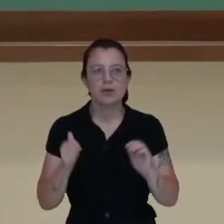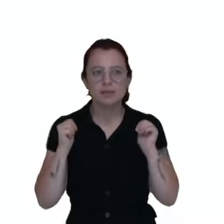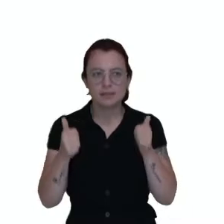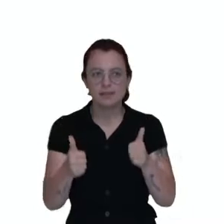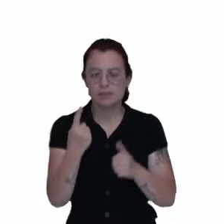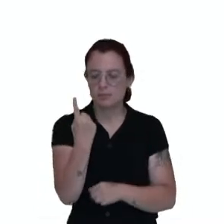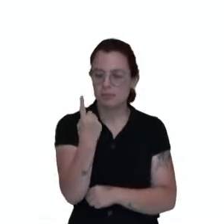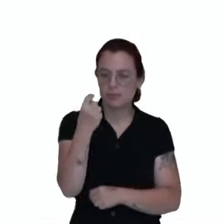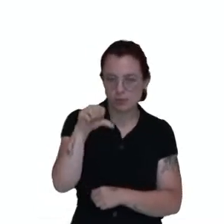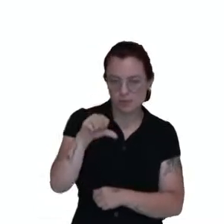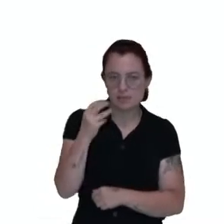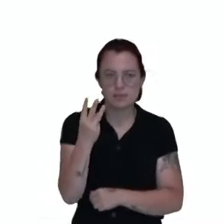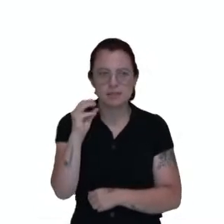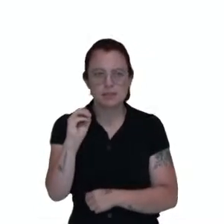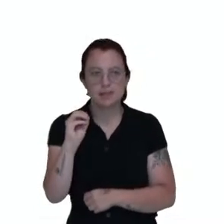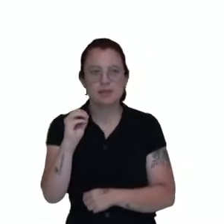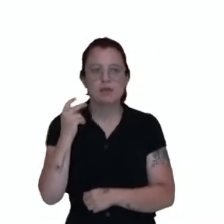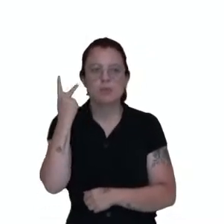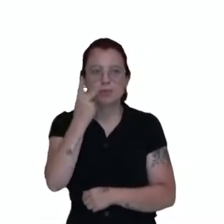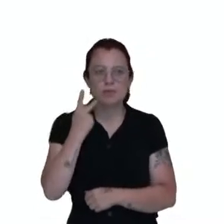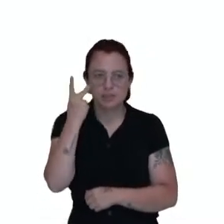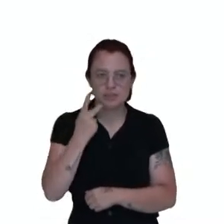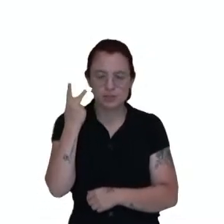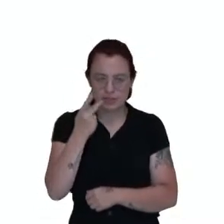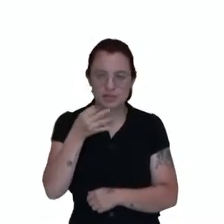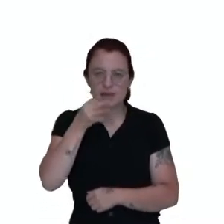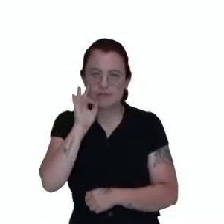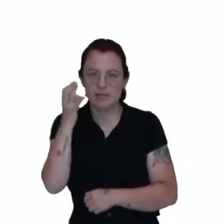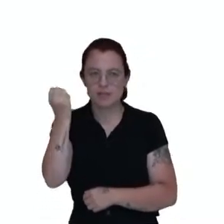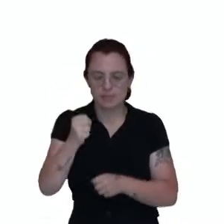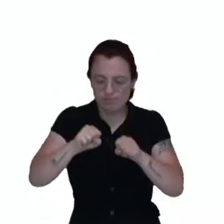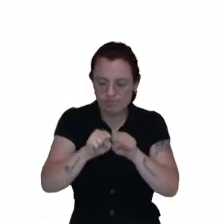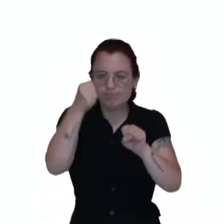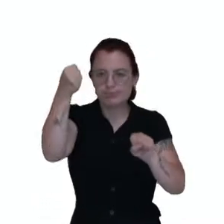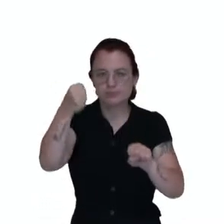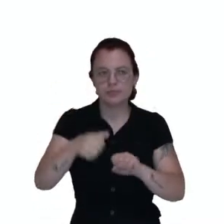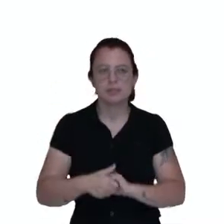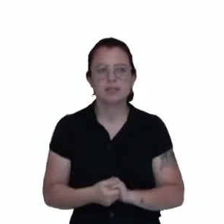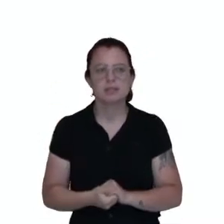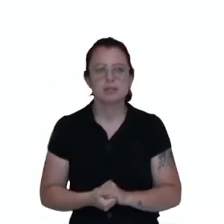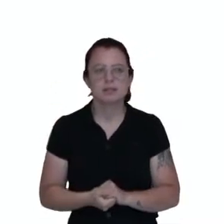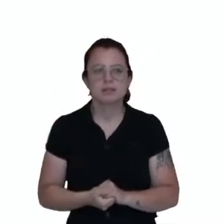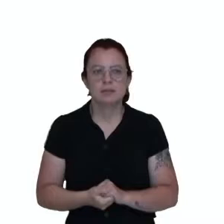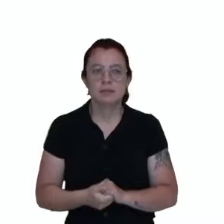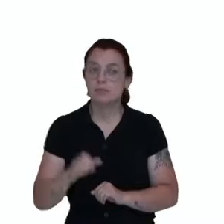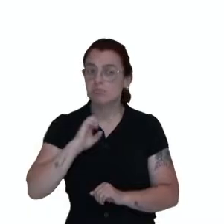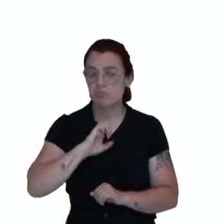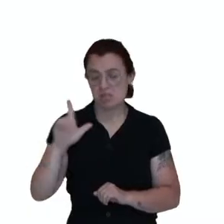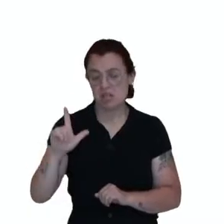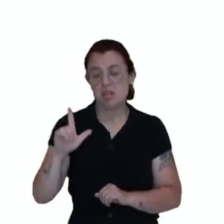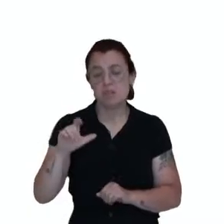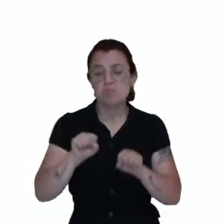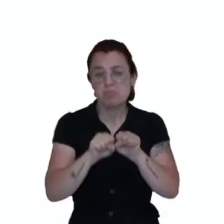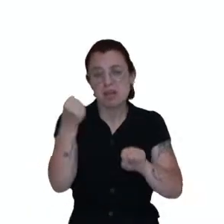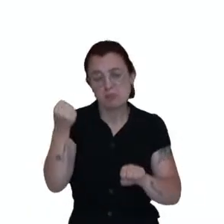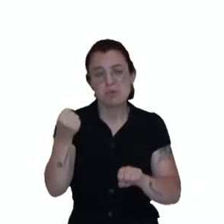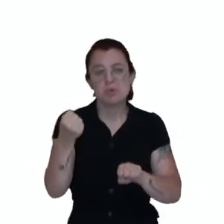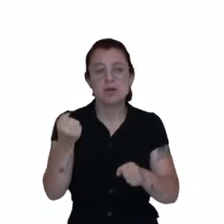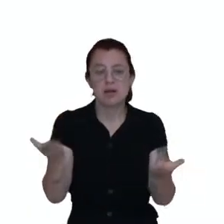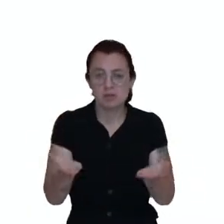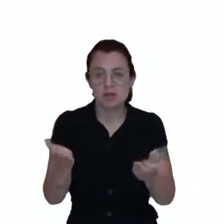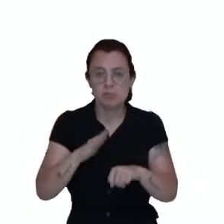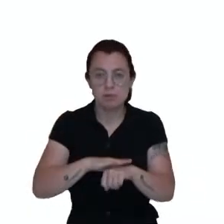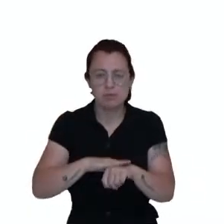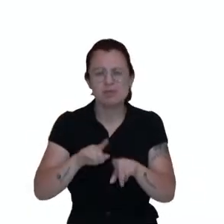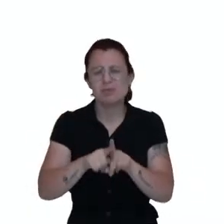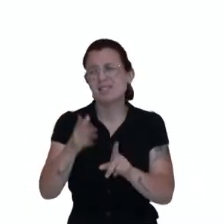em 1930, a chamada política do café com leite, ela vai ser rompida. É claro que ela vai ser rompida nesse momento, mas